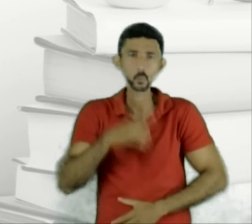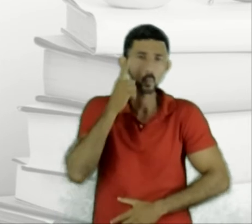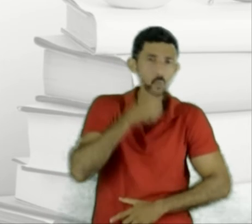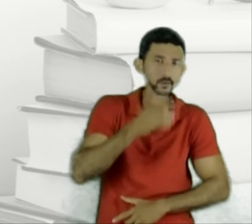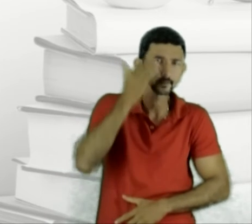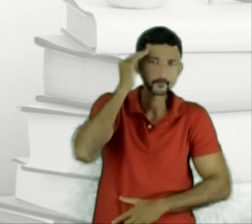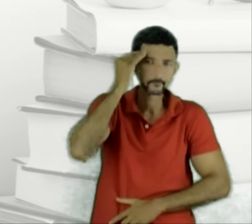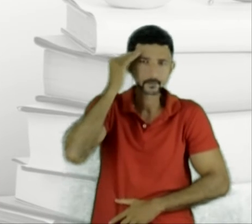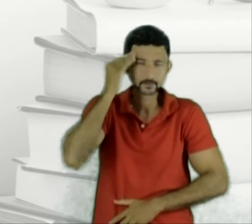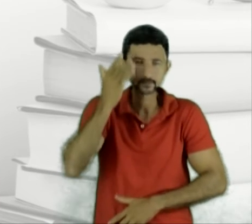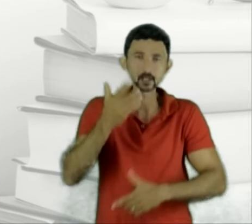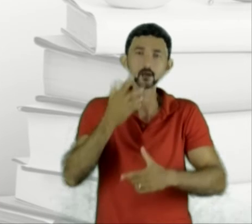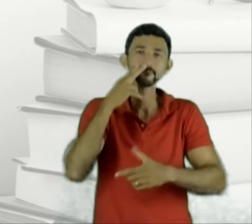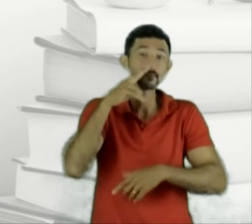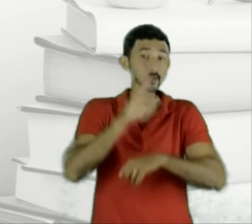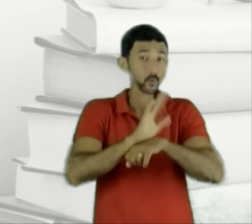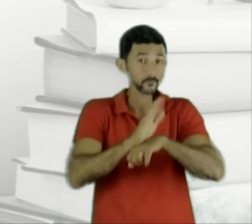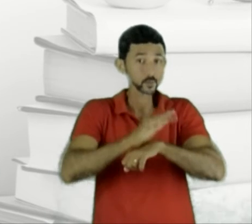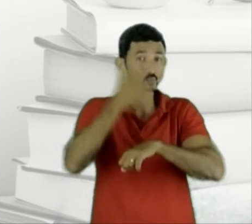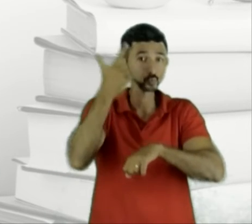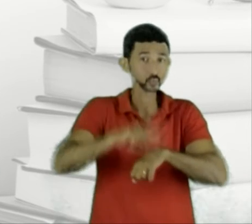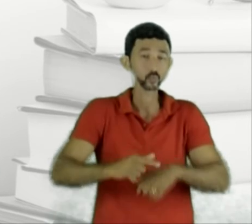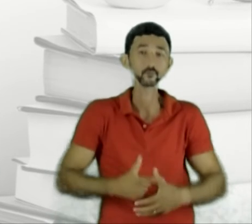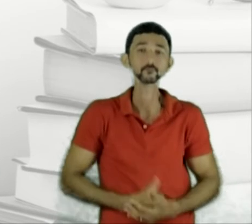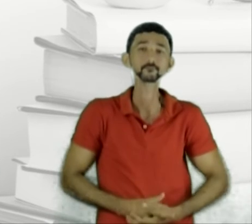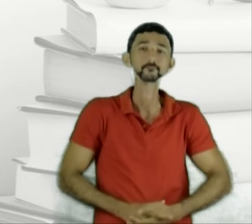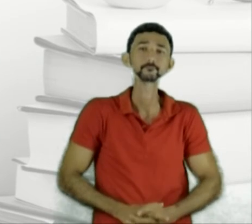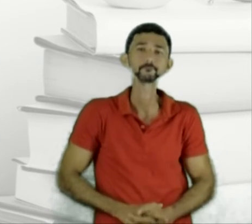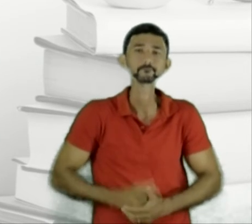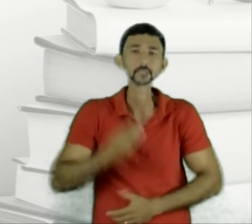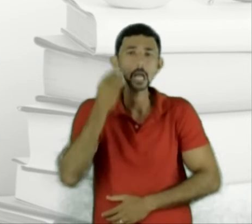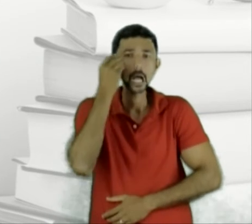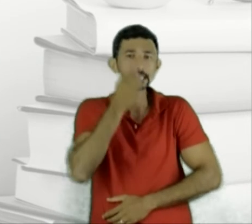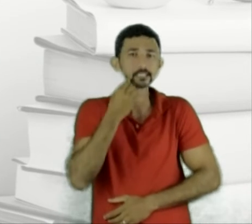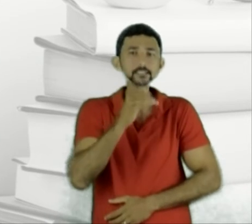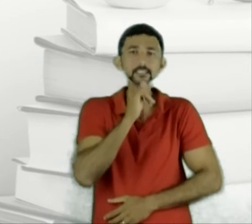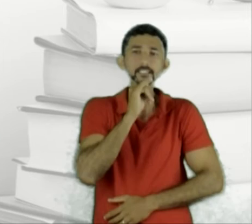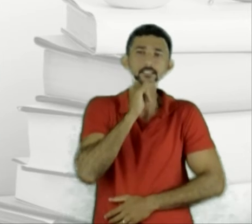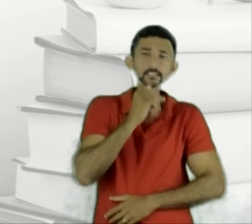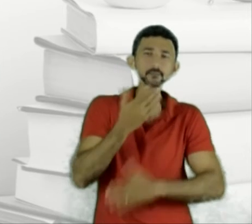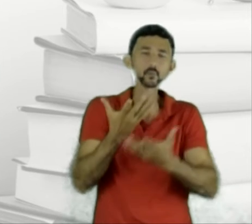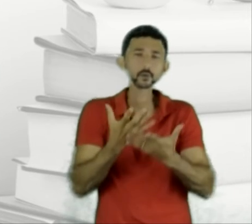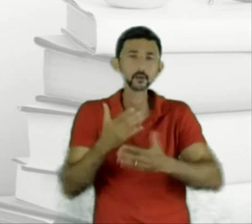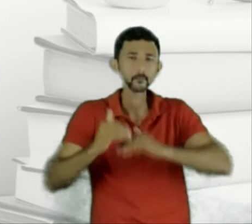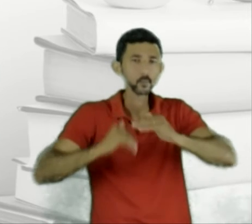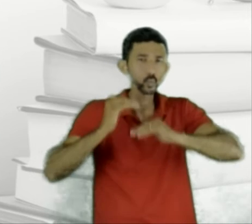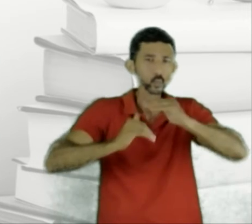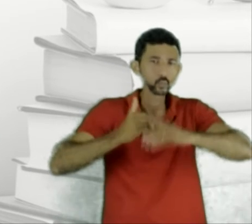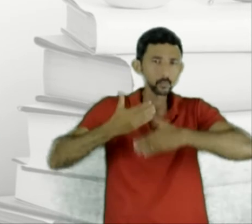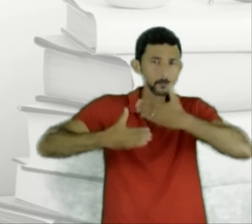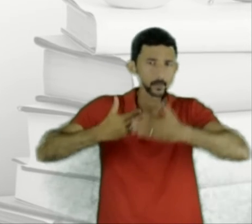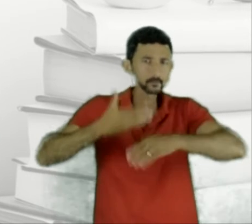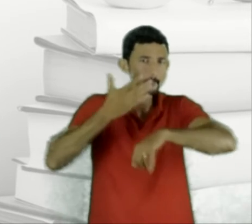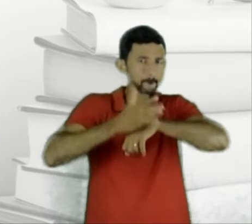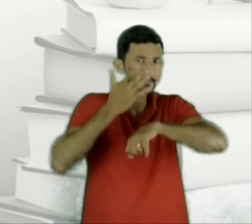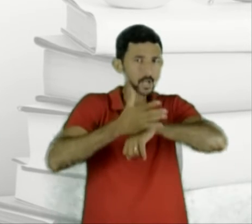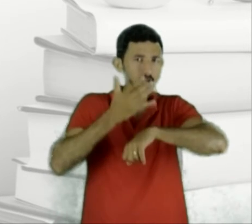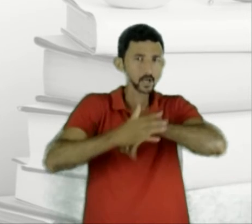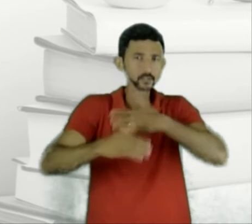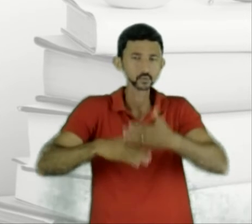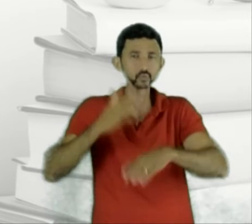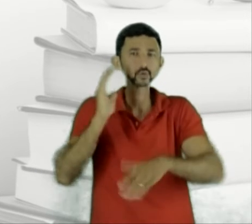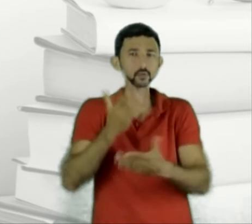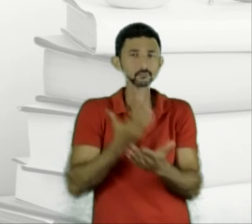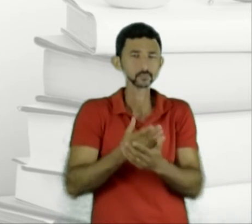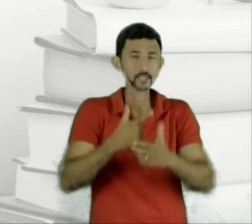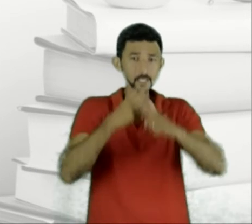consegue recapitular, faça uma revisão também. Analise os exemplos e procure desenvolver um processo prático, como a